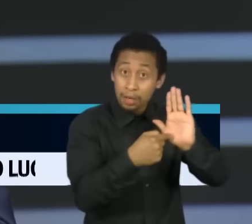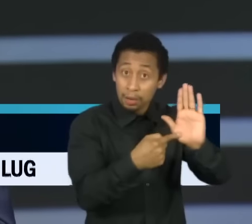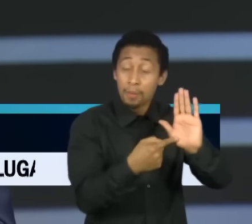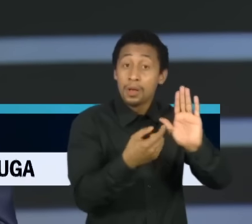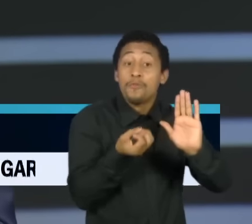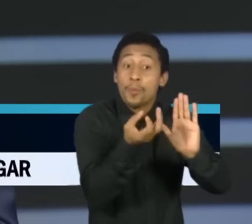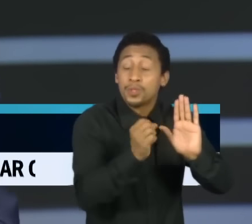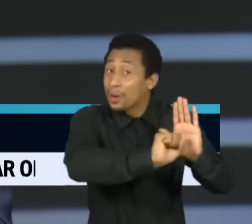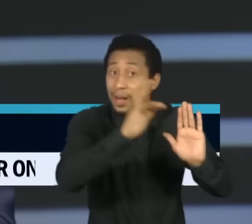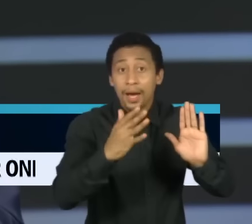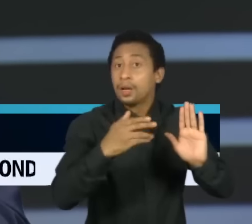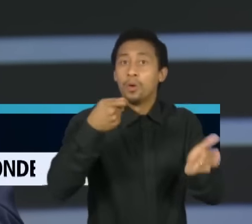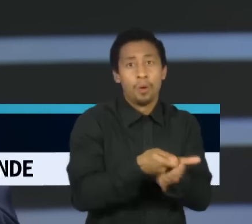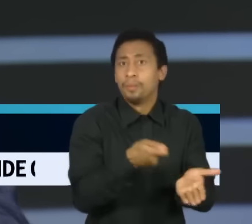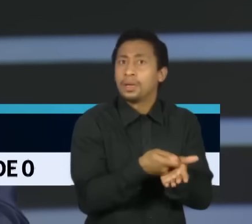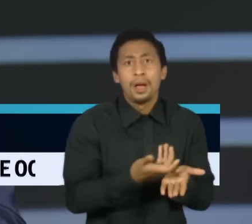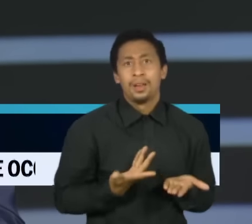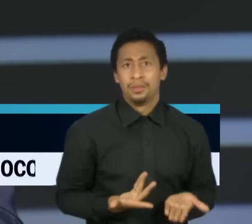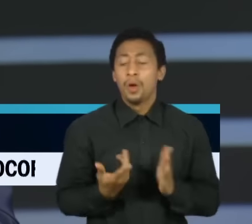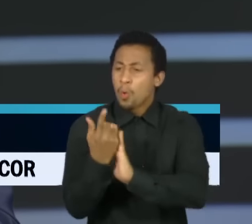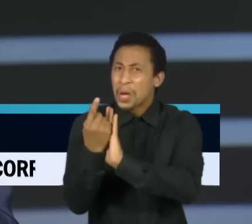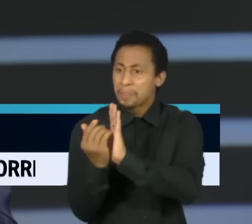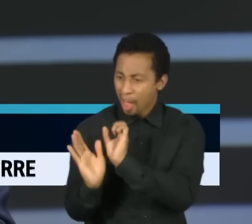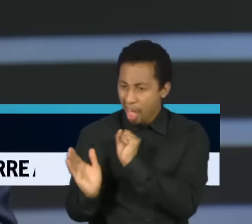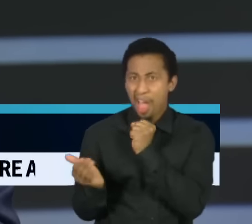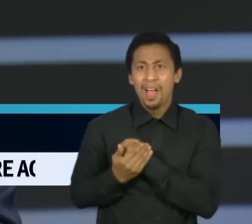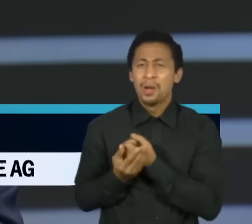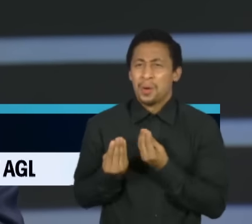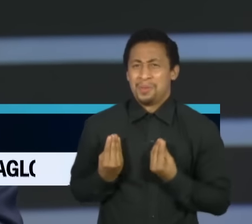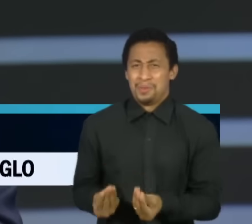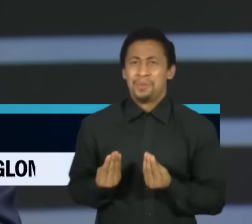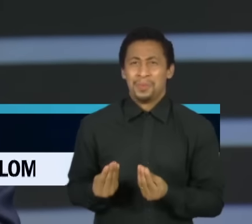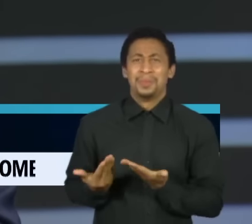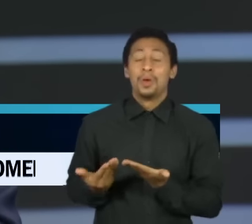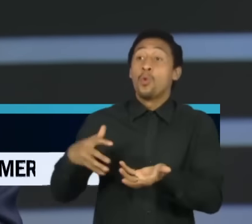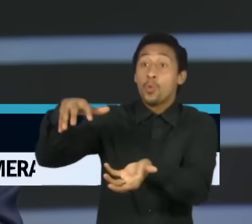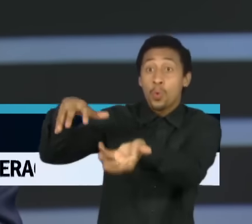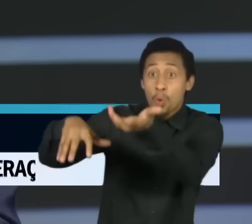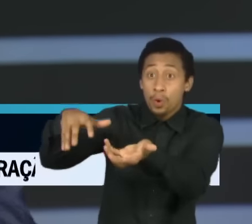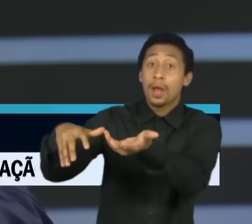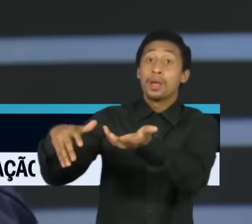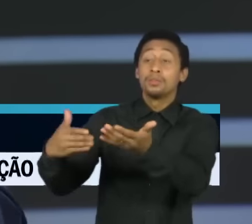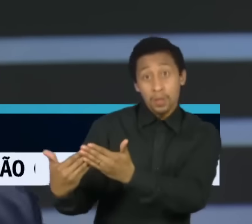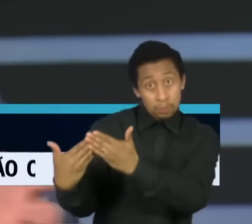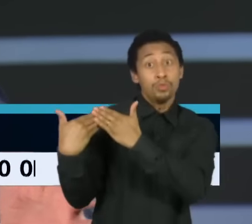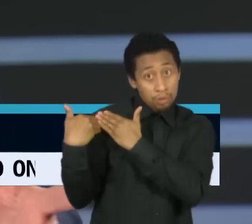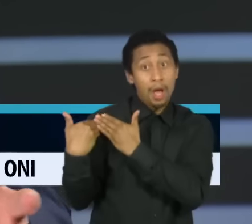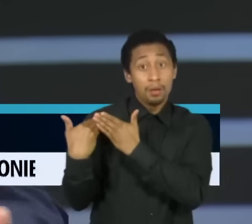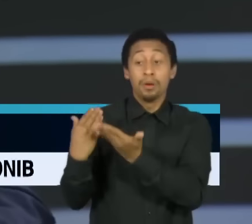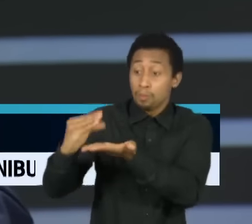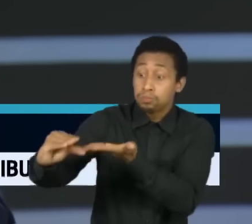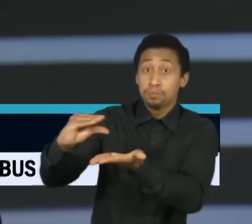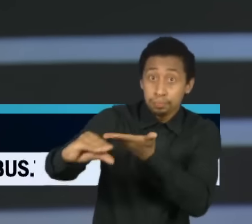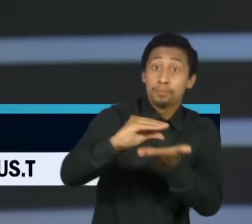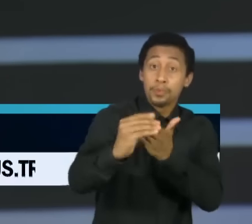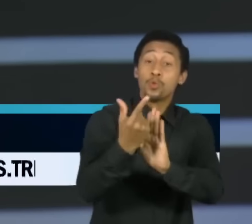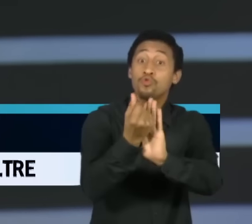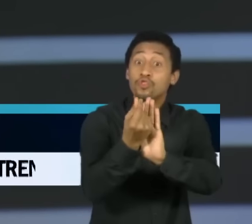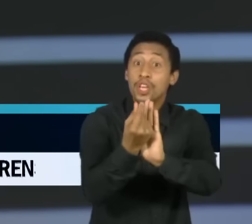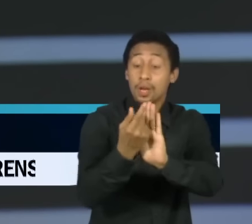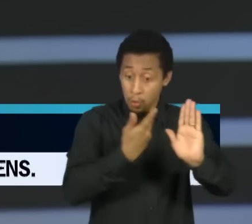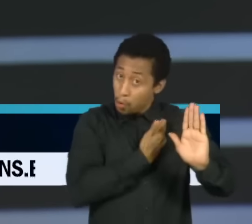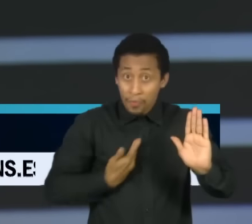o orçamento, que é o momento mais importante da vida do Congresso, que é o seu dinheiro, o meu dinheiro, o nosso dinheiro é decidido onde vai ser gasto. Aí,